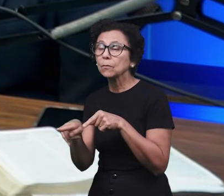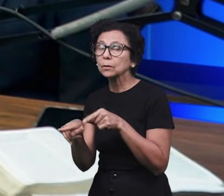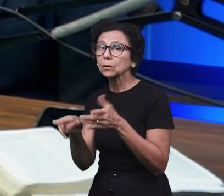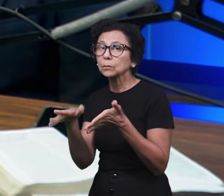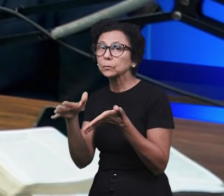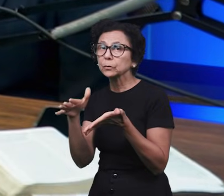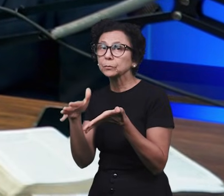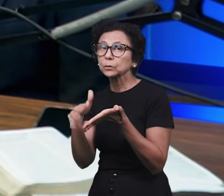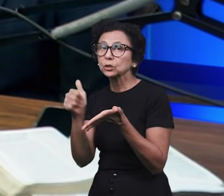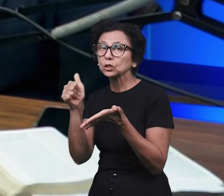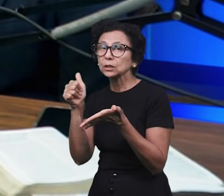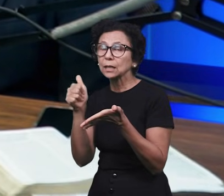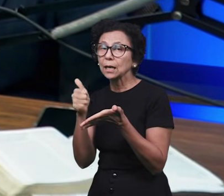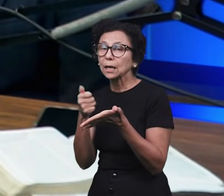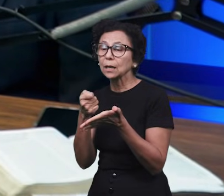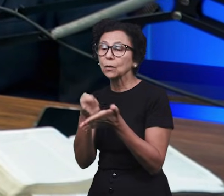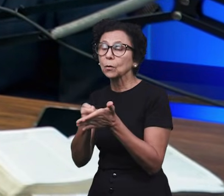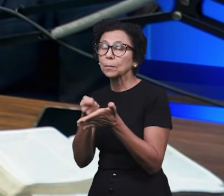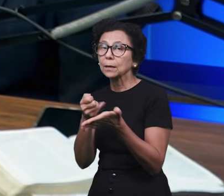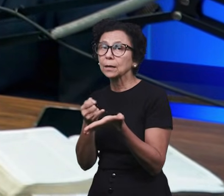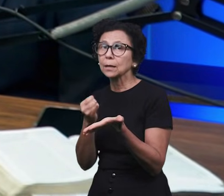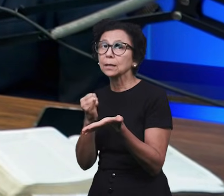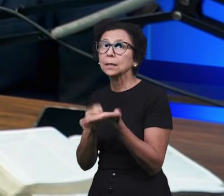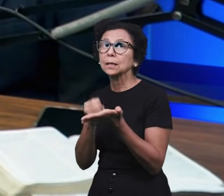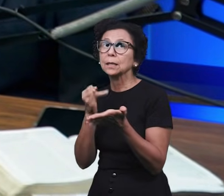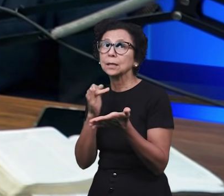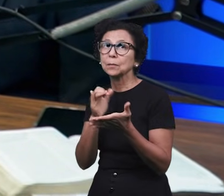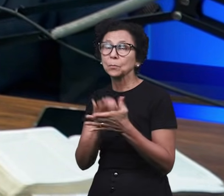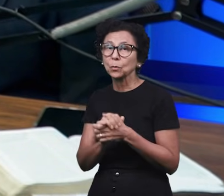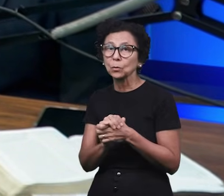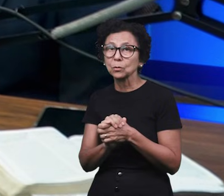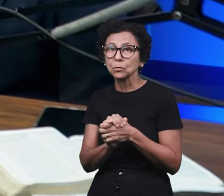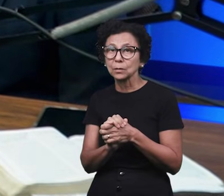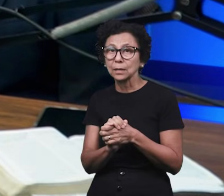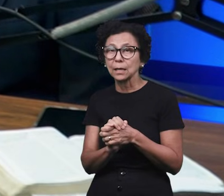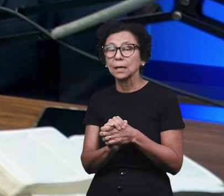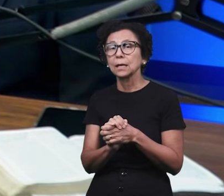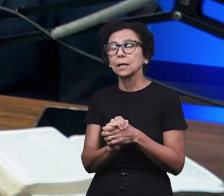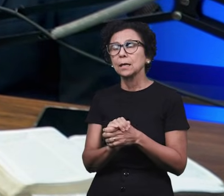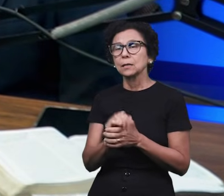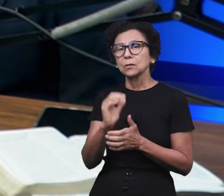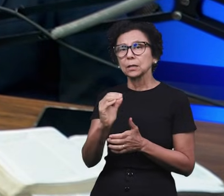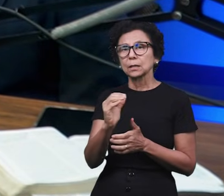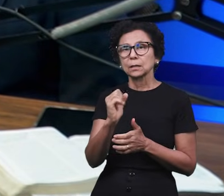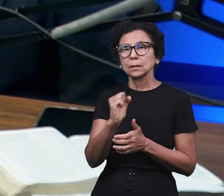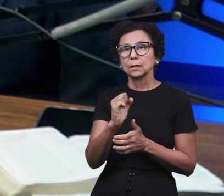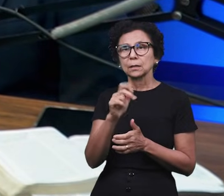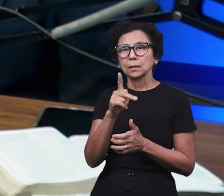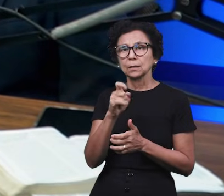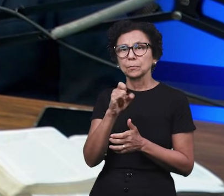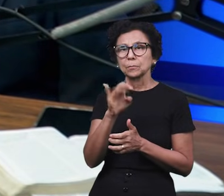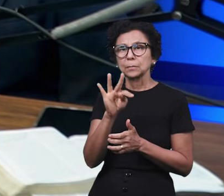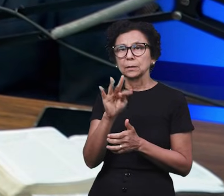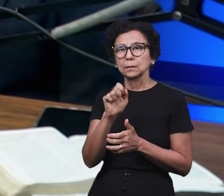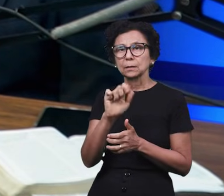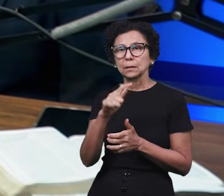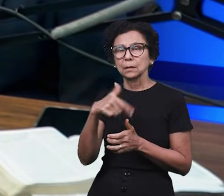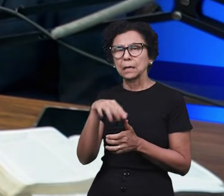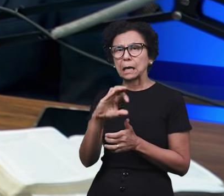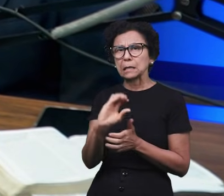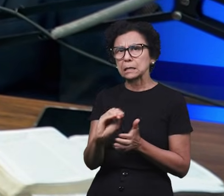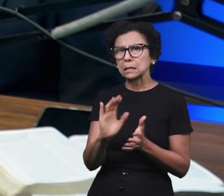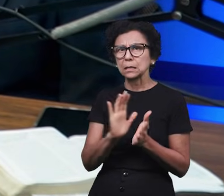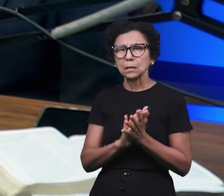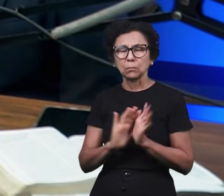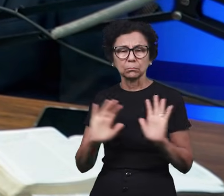daquela população, né? Então tinha um imposto chamado imposto de captação. Esse imposto ele era cobrado por cabeça, independente de